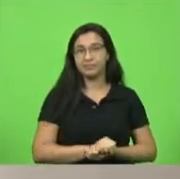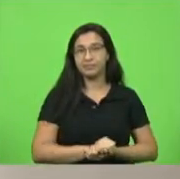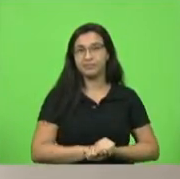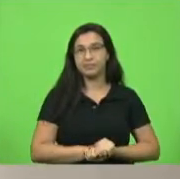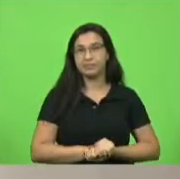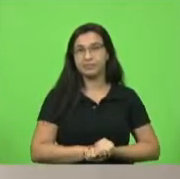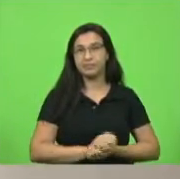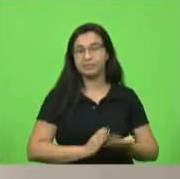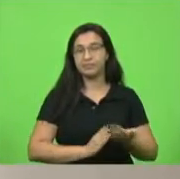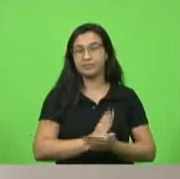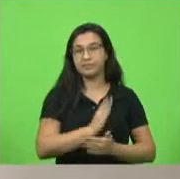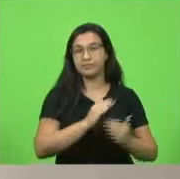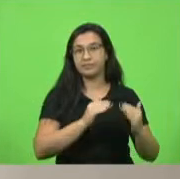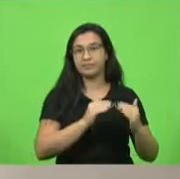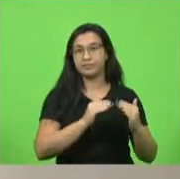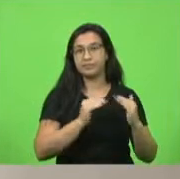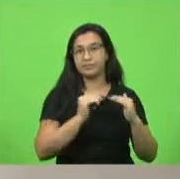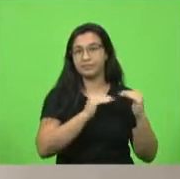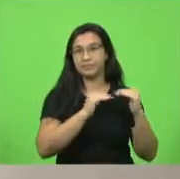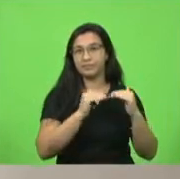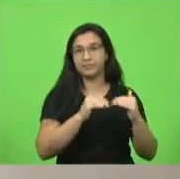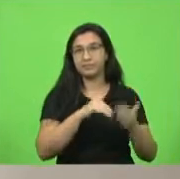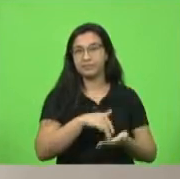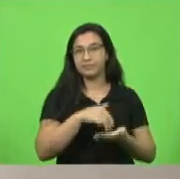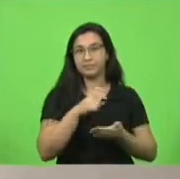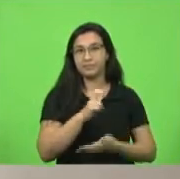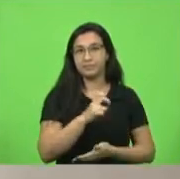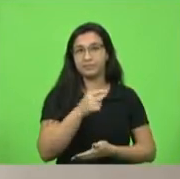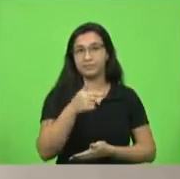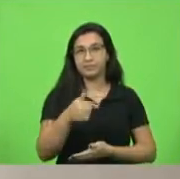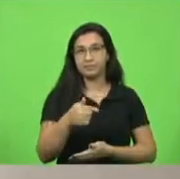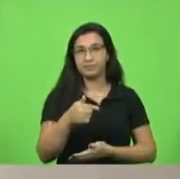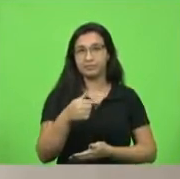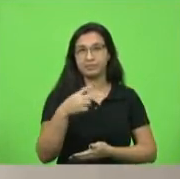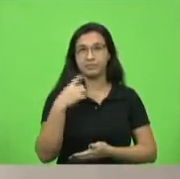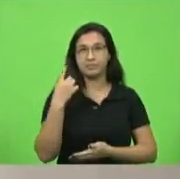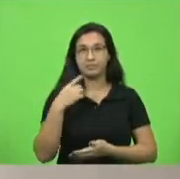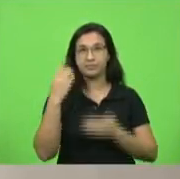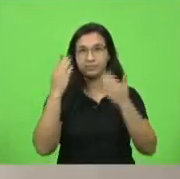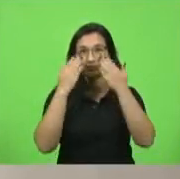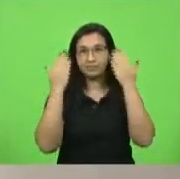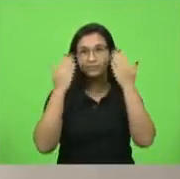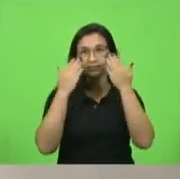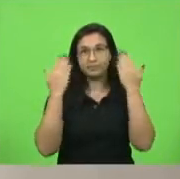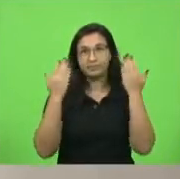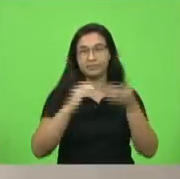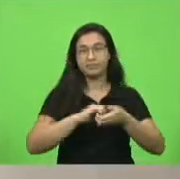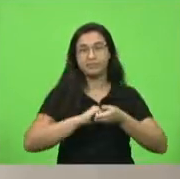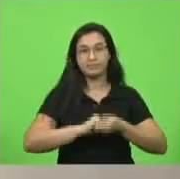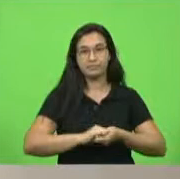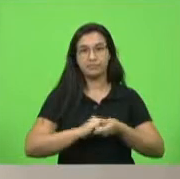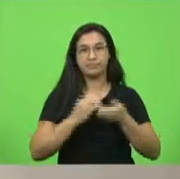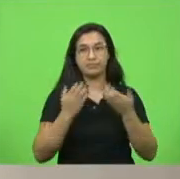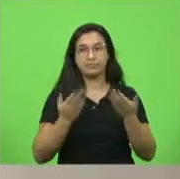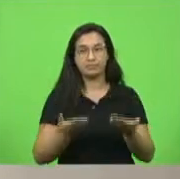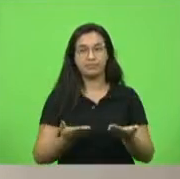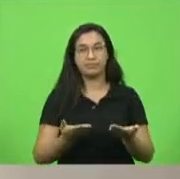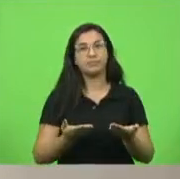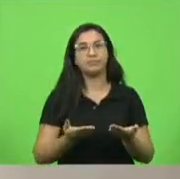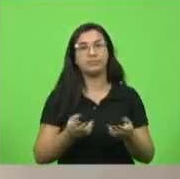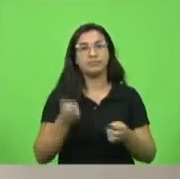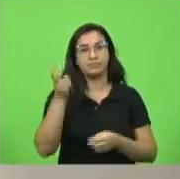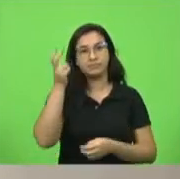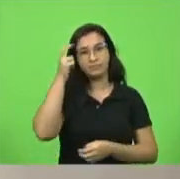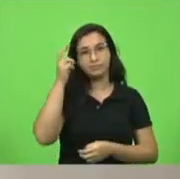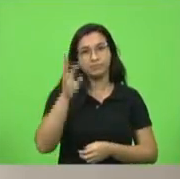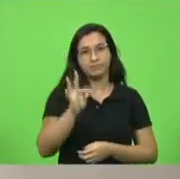encontra. Aprovado por unanimidade. Moção 57, autor deputado José Milton Schaefer, cumprimentando a diretoria da Associação Cultural